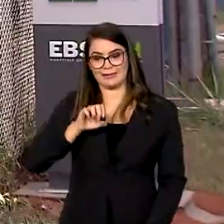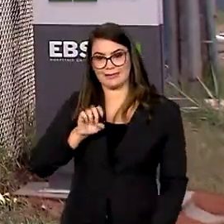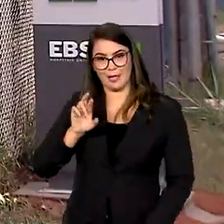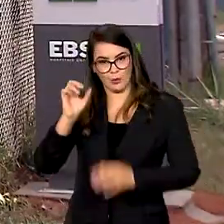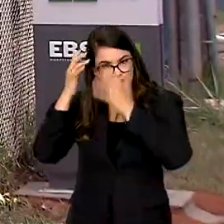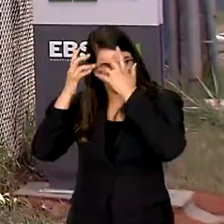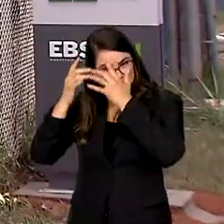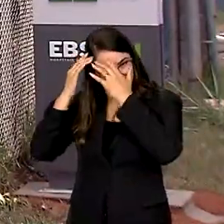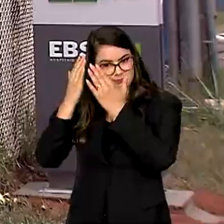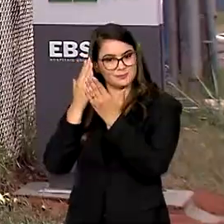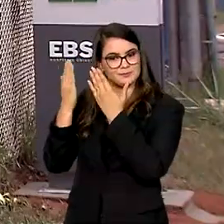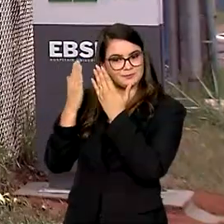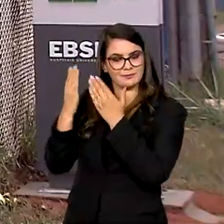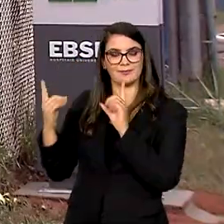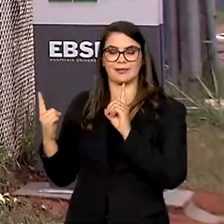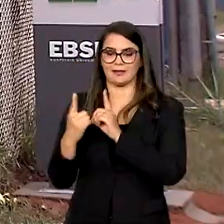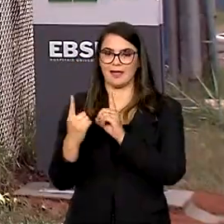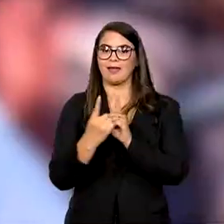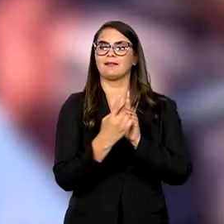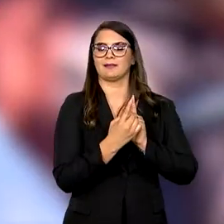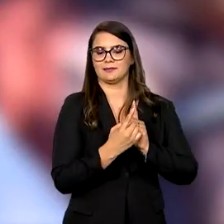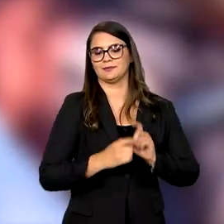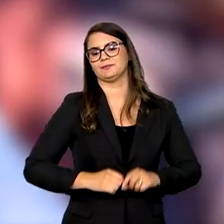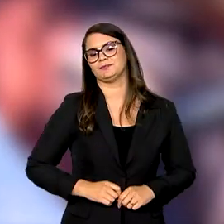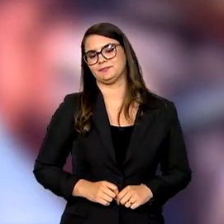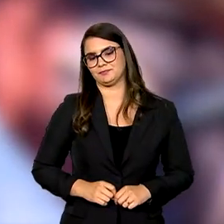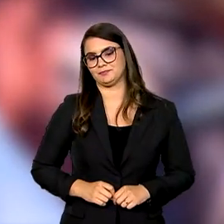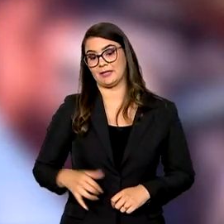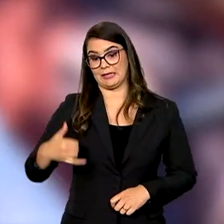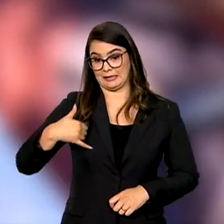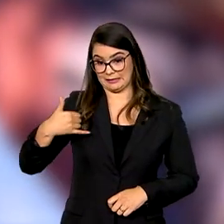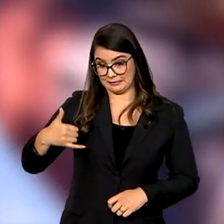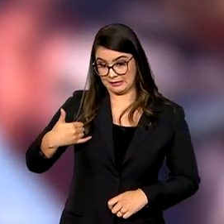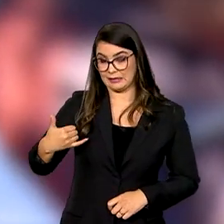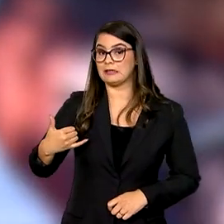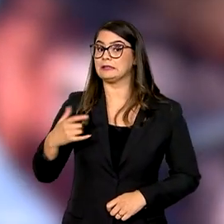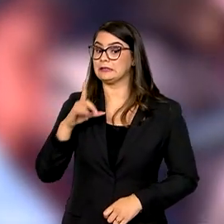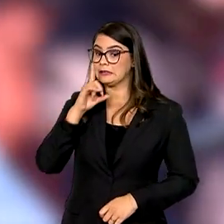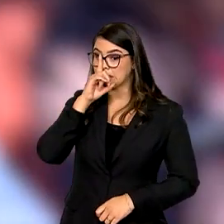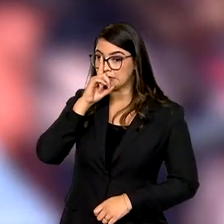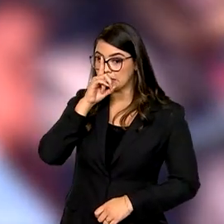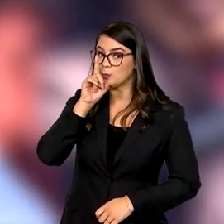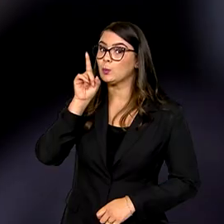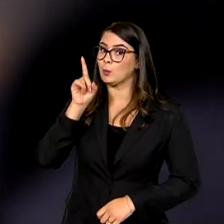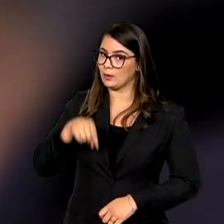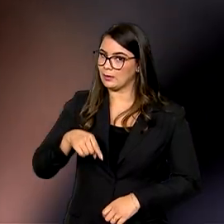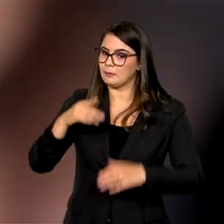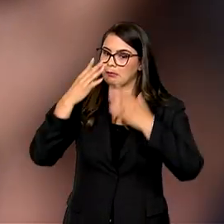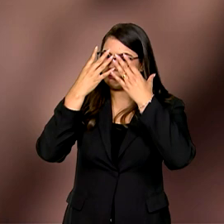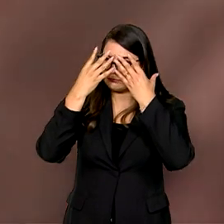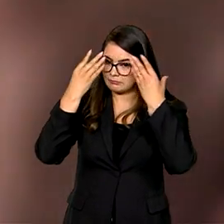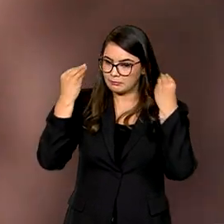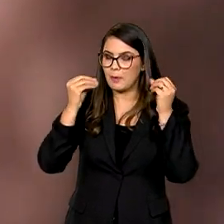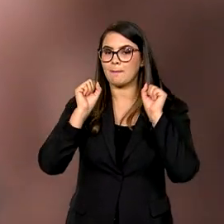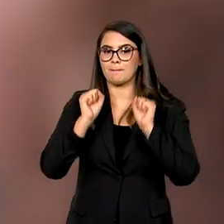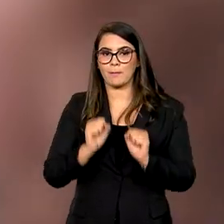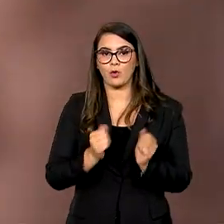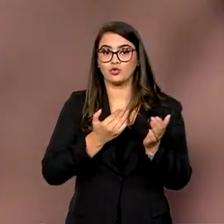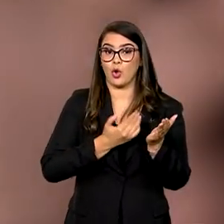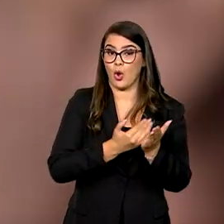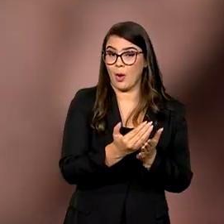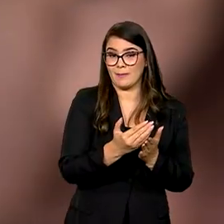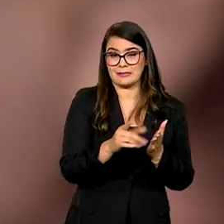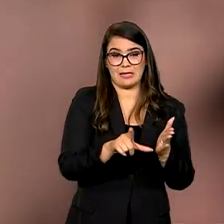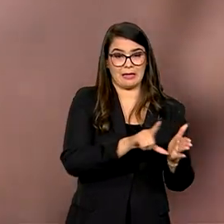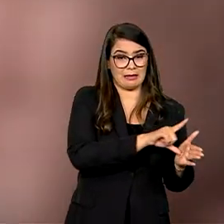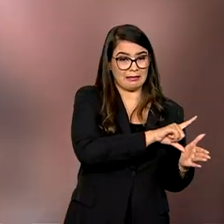neuropsicologia que atendem esses quadros. A idade é um fator de risco para o Alzheimer, que pode ter o início